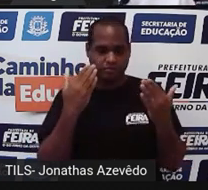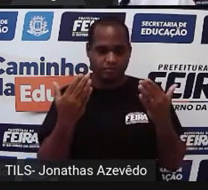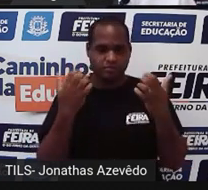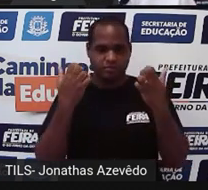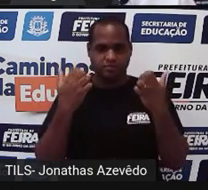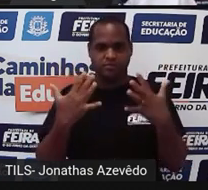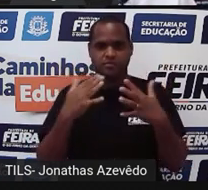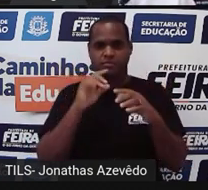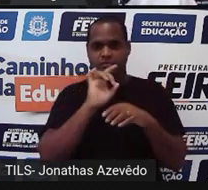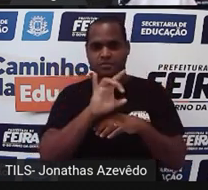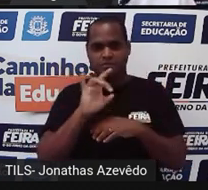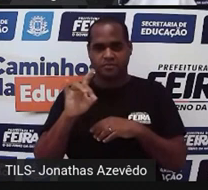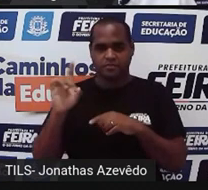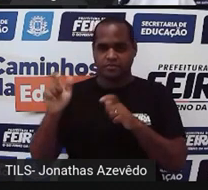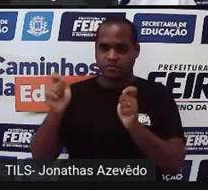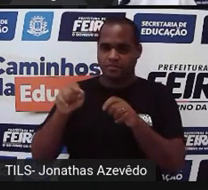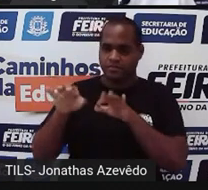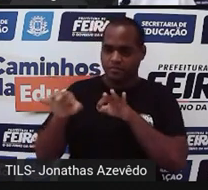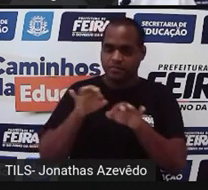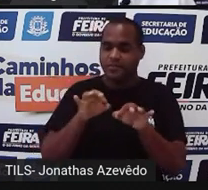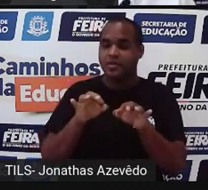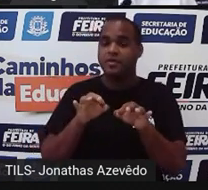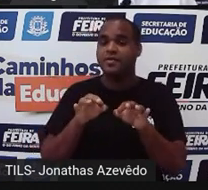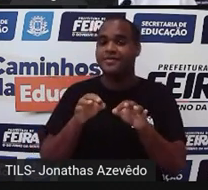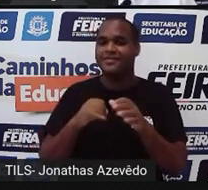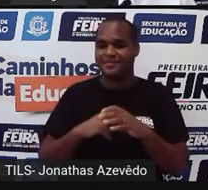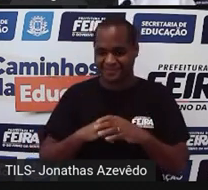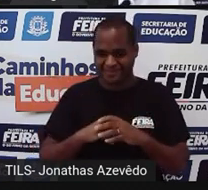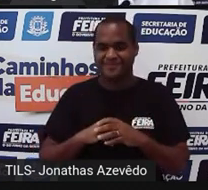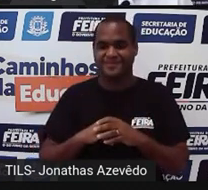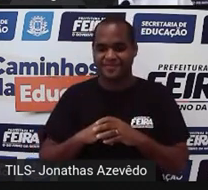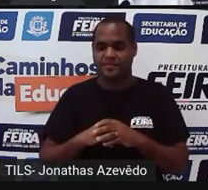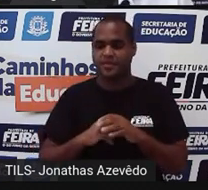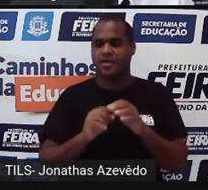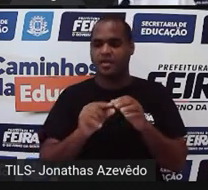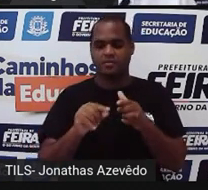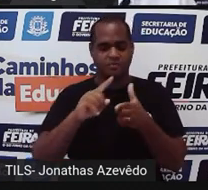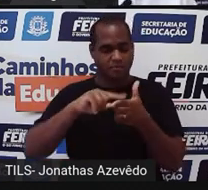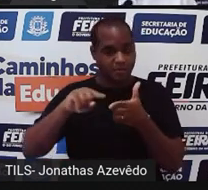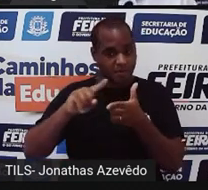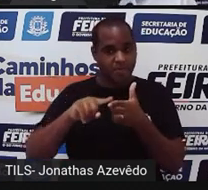cada figura foram construídas? Então, esse foi um problema que